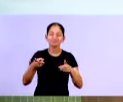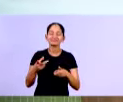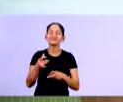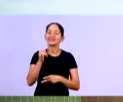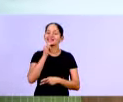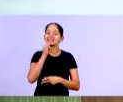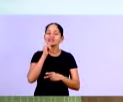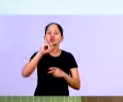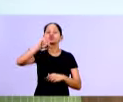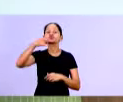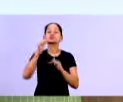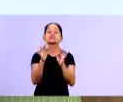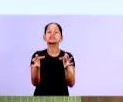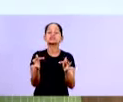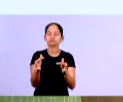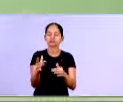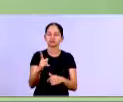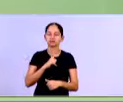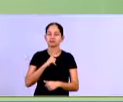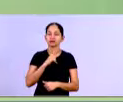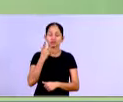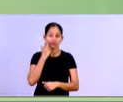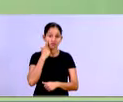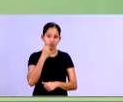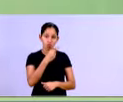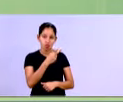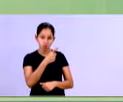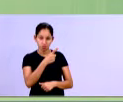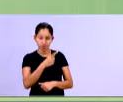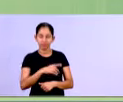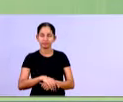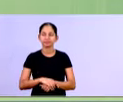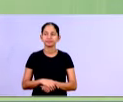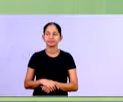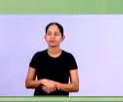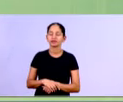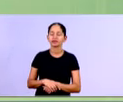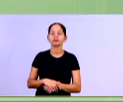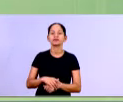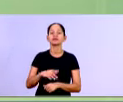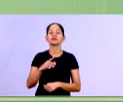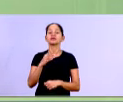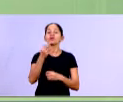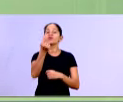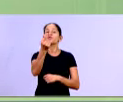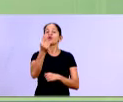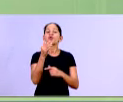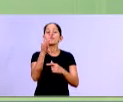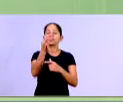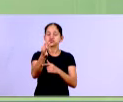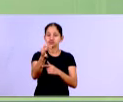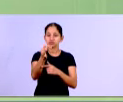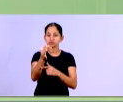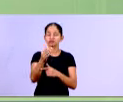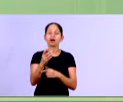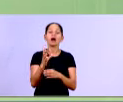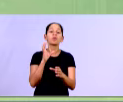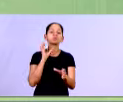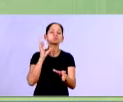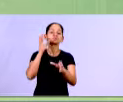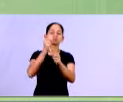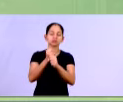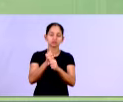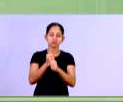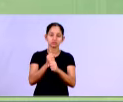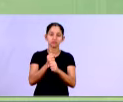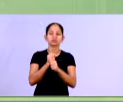com a fórmula do juros simples. Vejam só no nosso slide. Então, ó, valor futuro, que é o que a gente chama de montante. E aí,